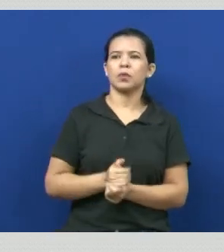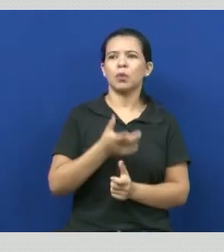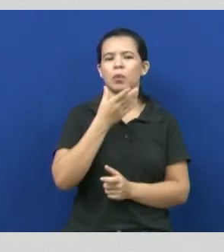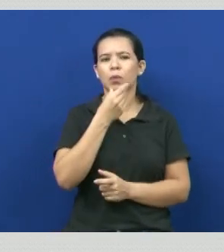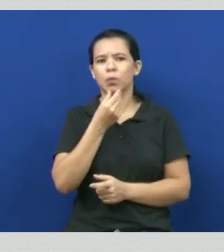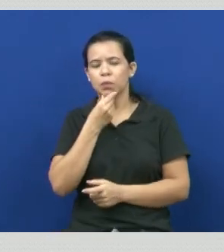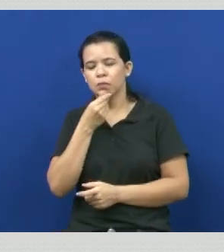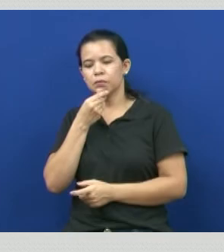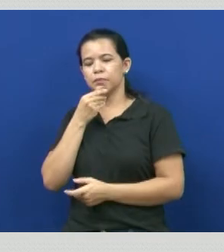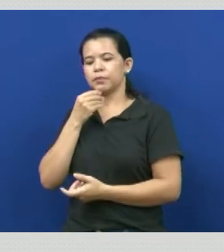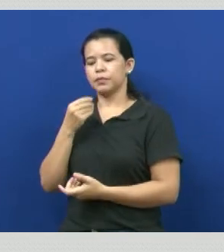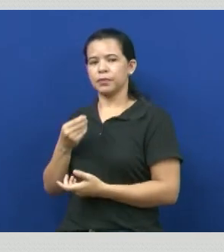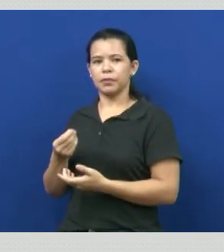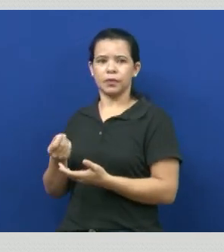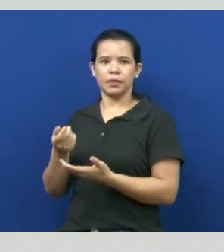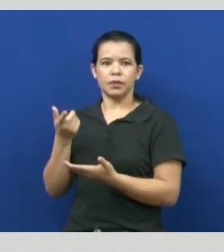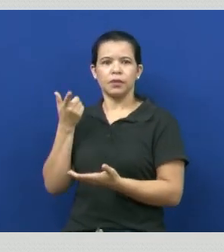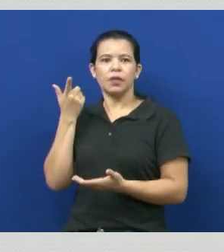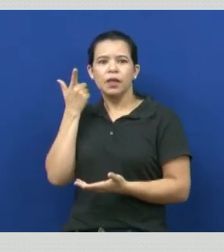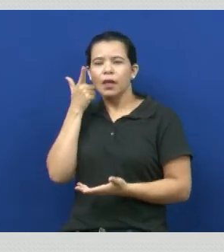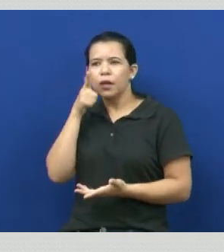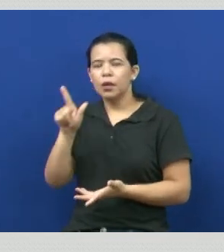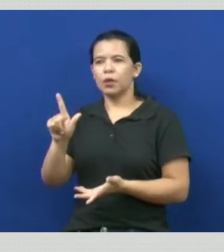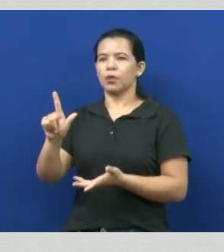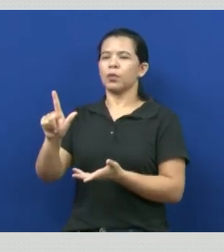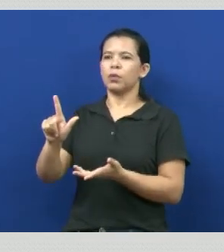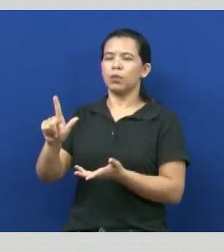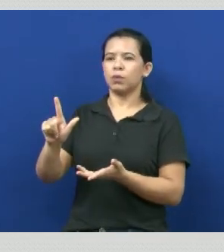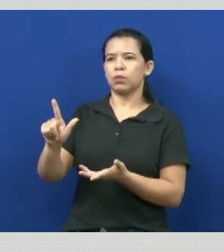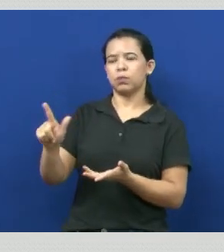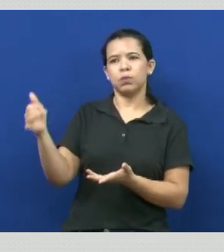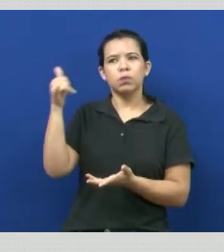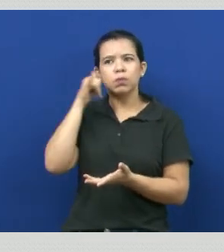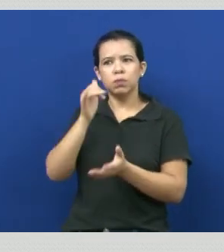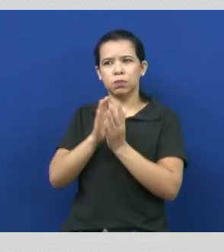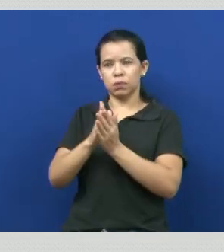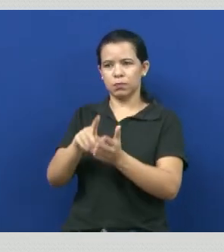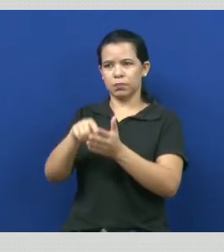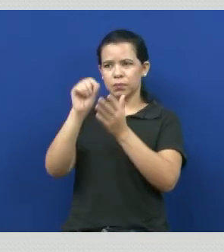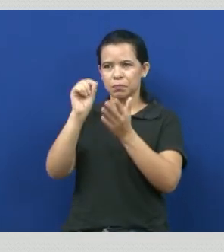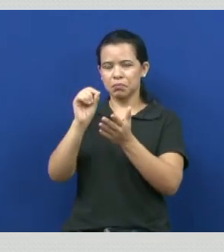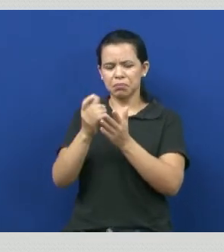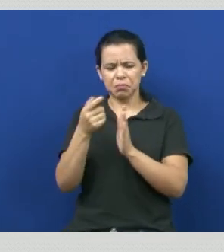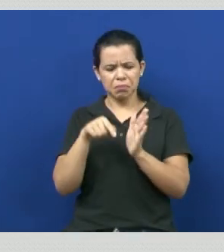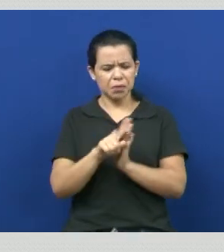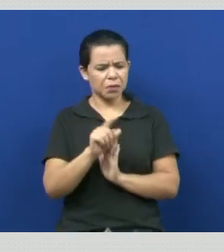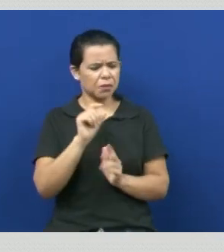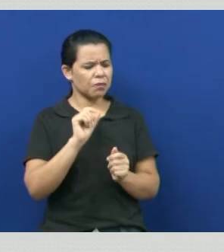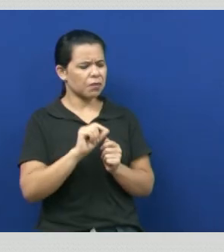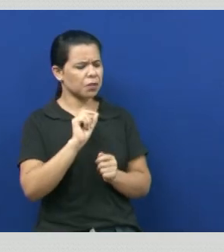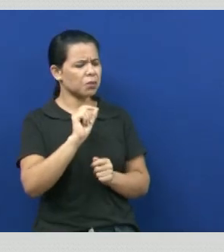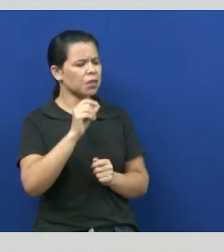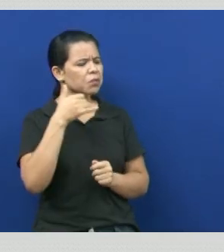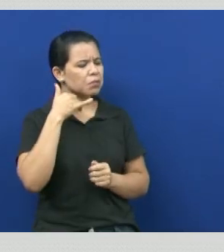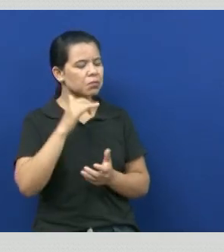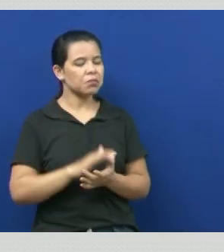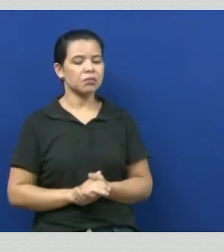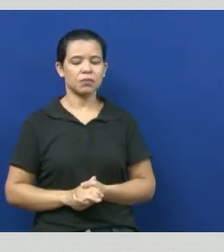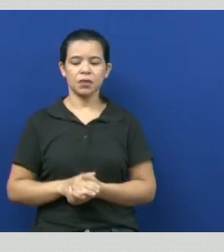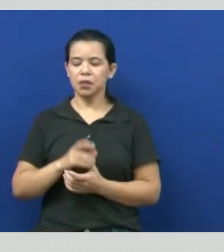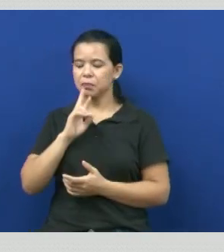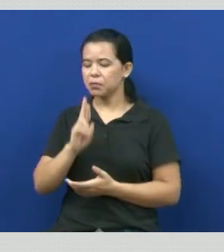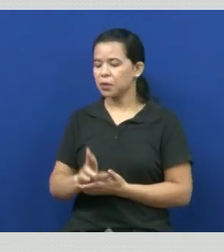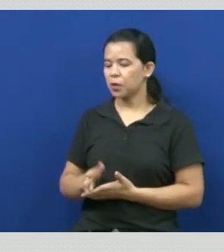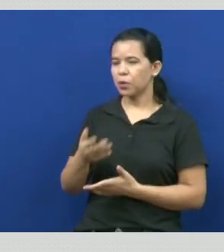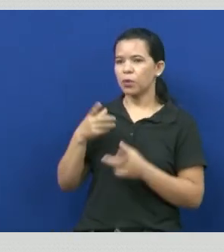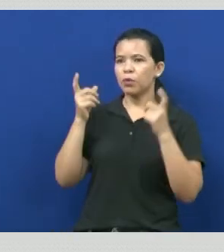sorteio. Perguntado o que faria com o prêmio, ele respondeu: o fone vou ficar para mim e